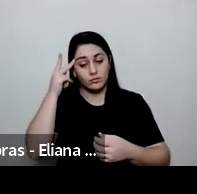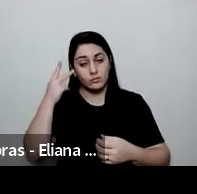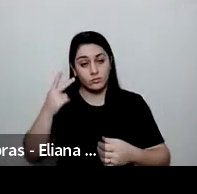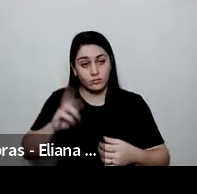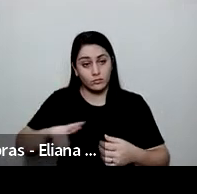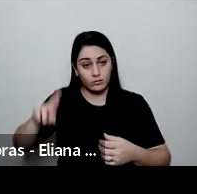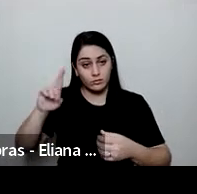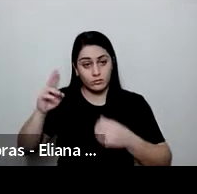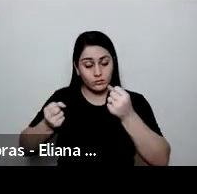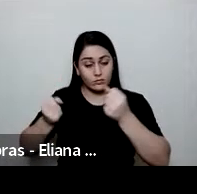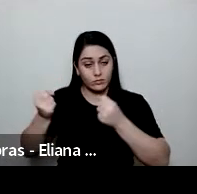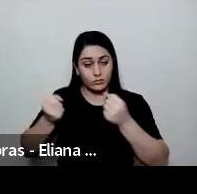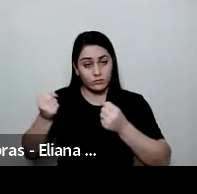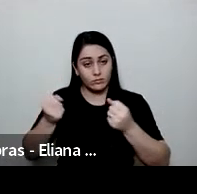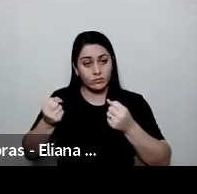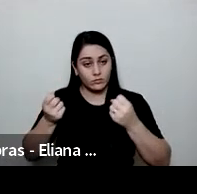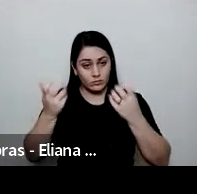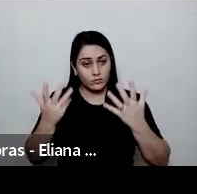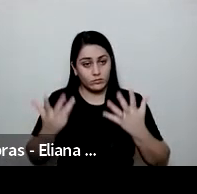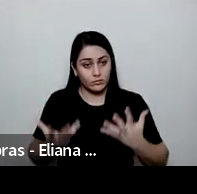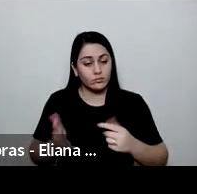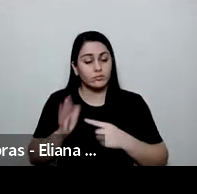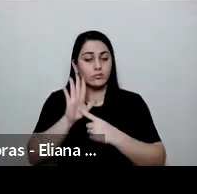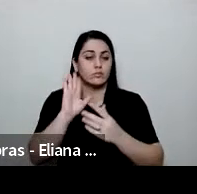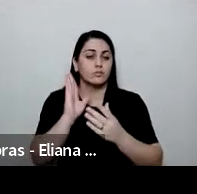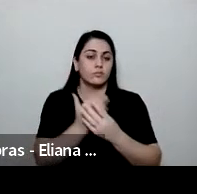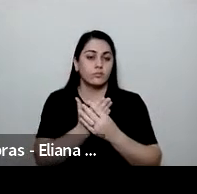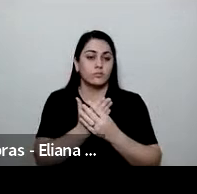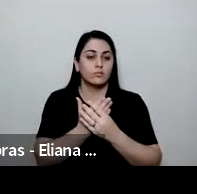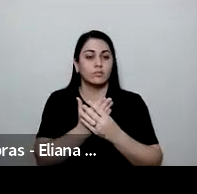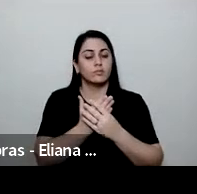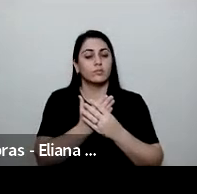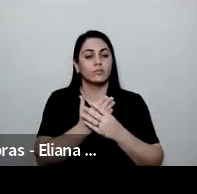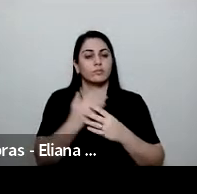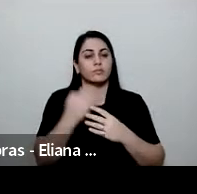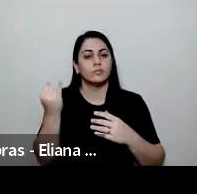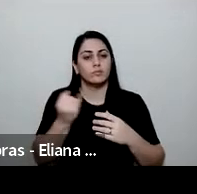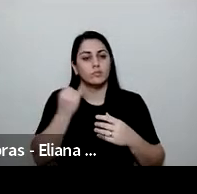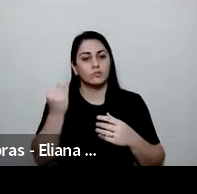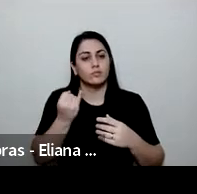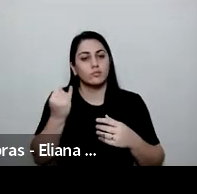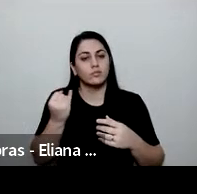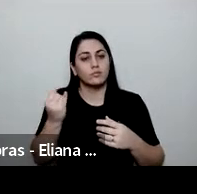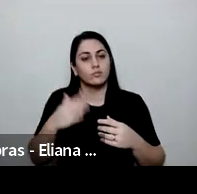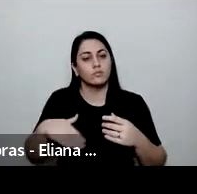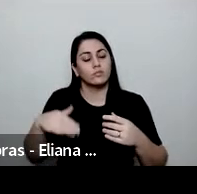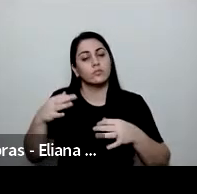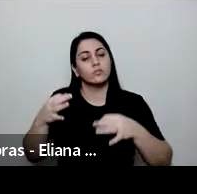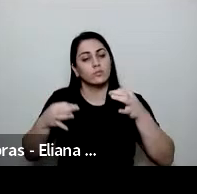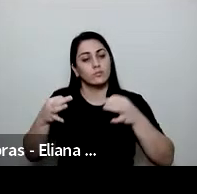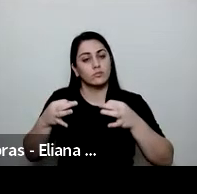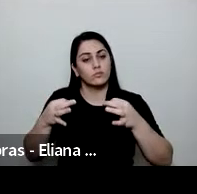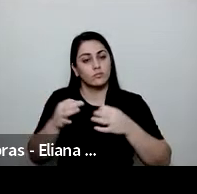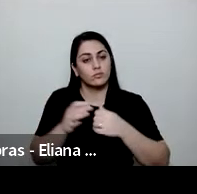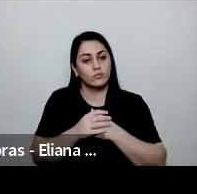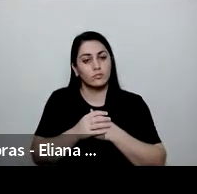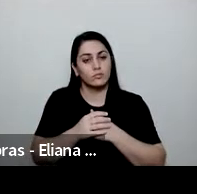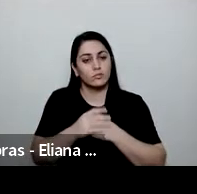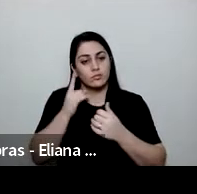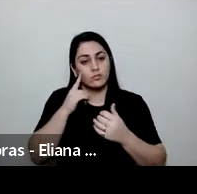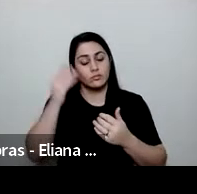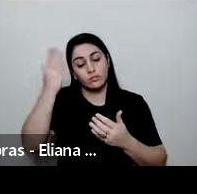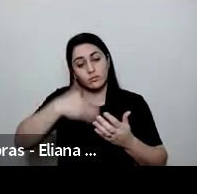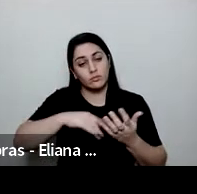descritos na inicial é importante que o órgão julgador se de curso sobre as provas carreadas